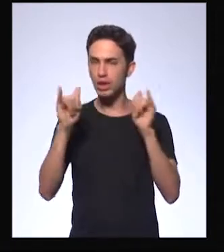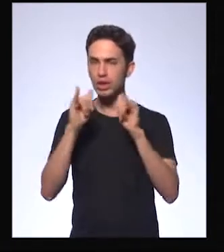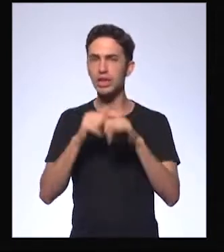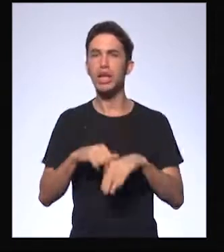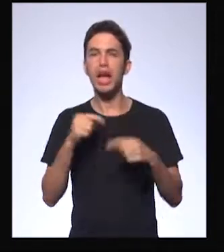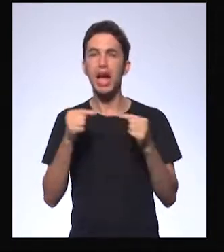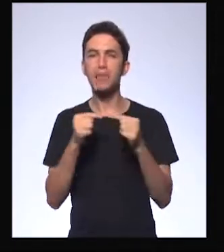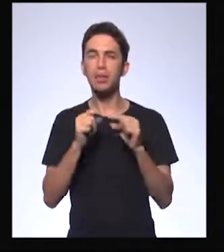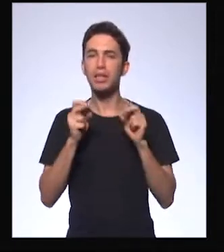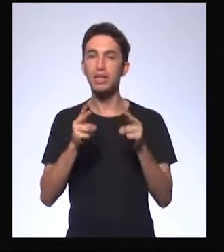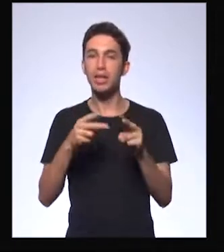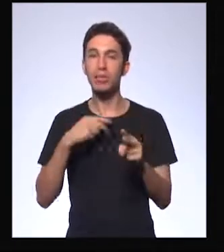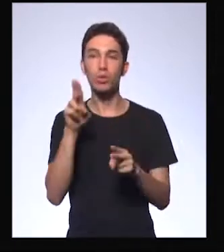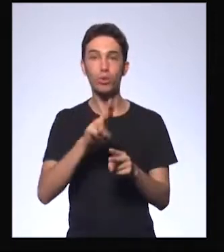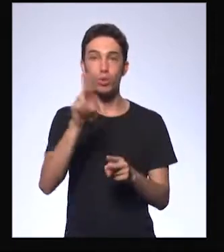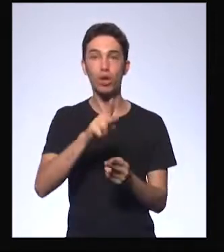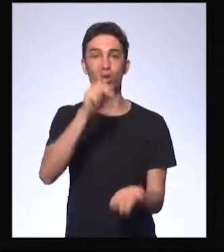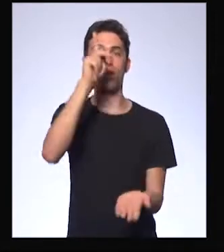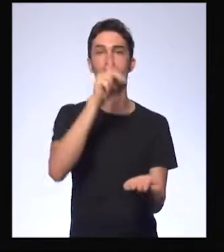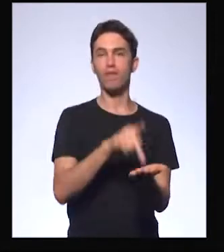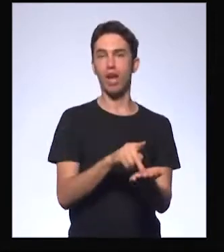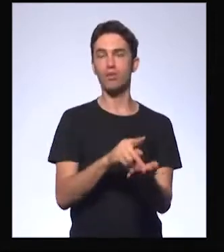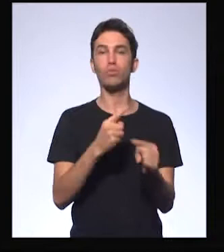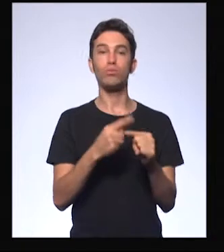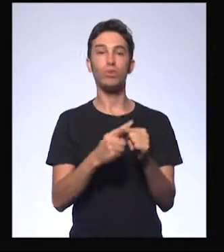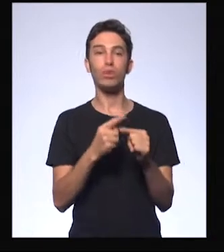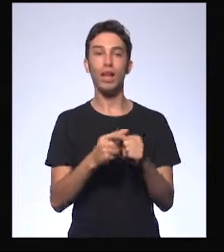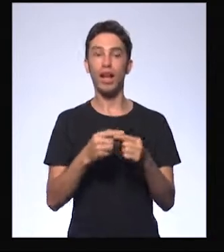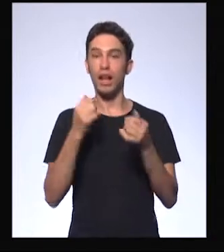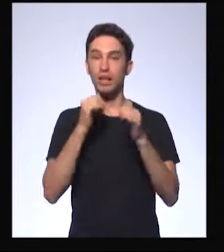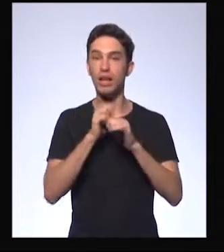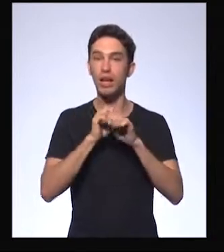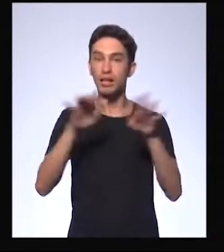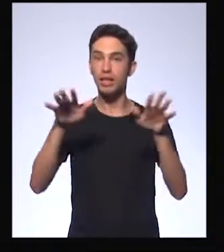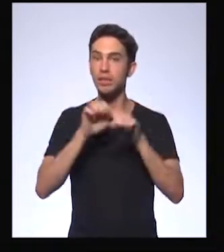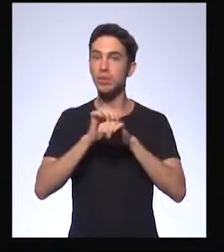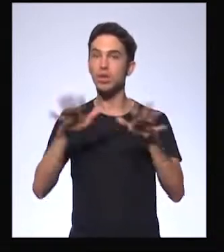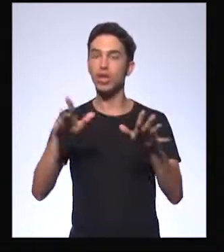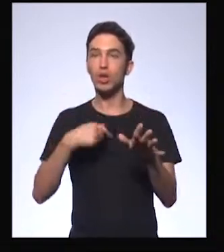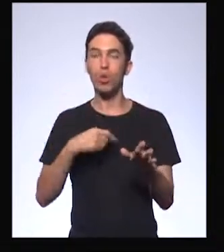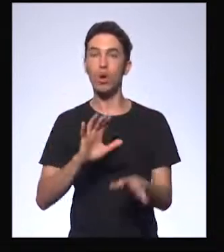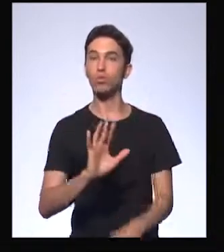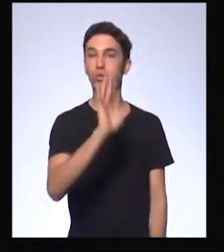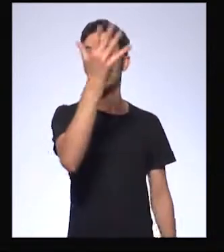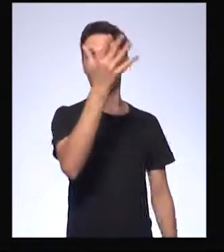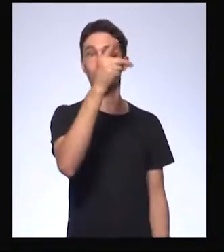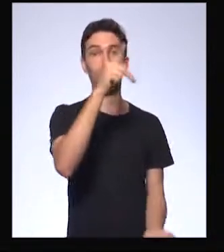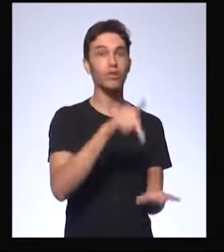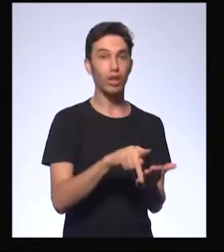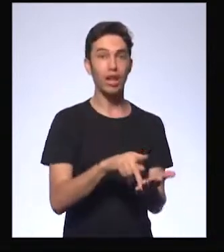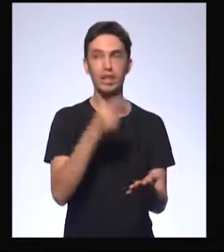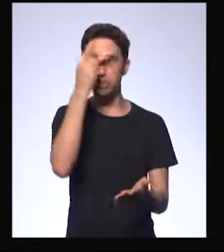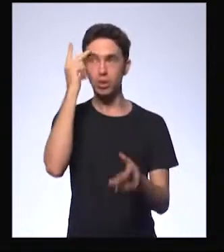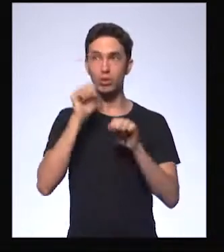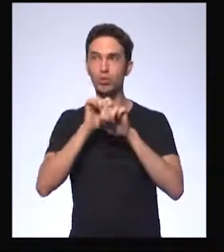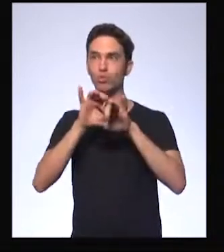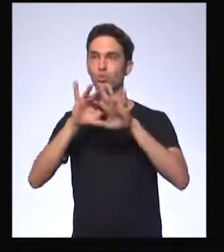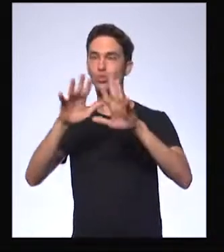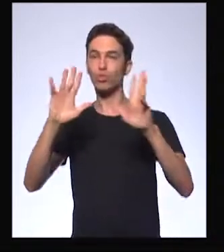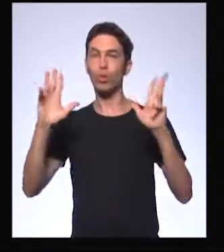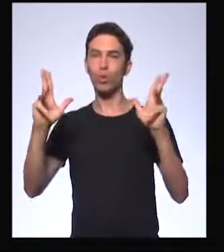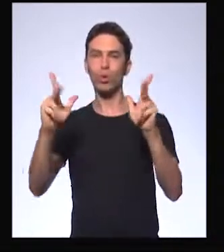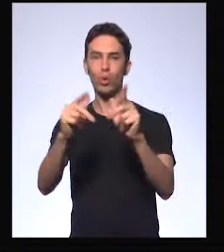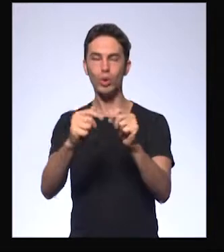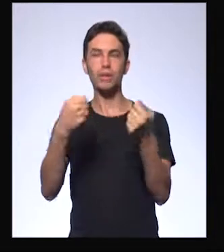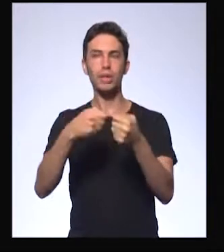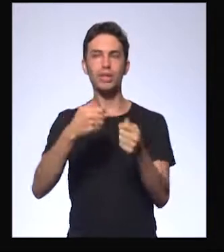baseada em fatos. Isso porque, como ela está transmitindo algo que aconteceu para várias pessoas, ela